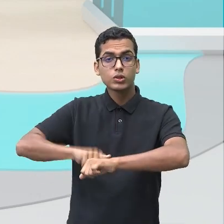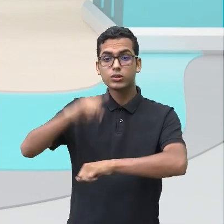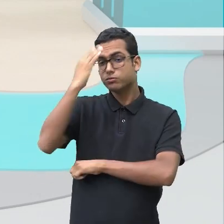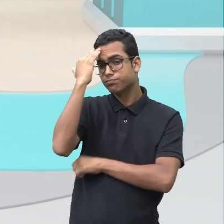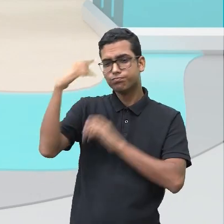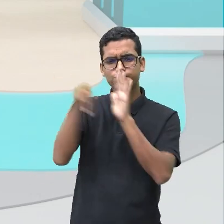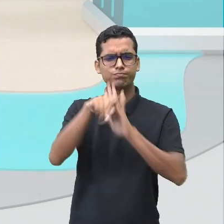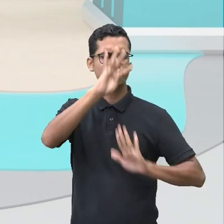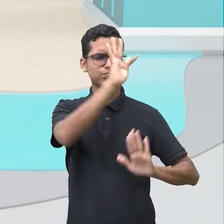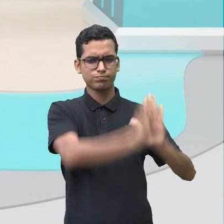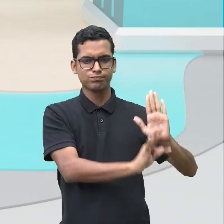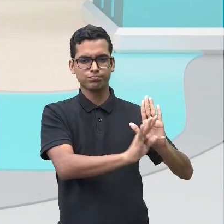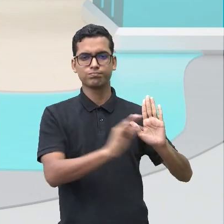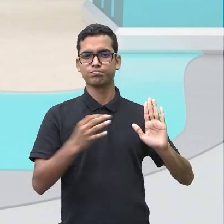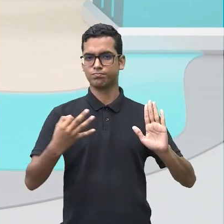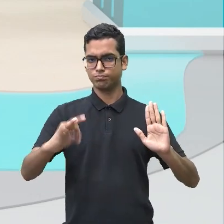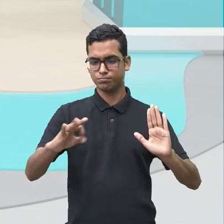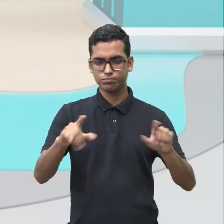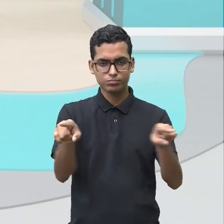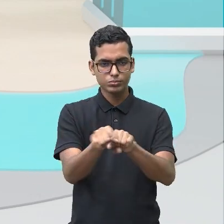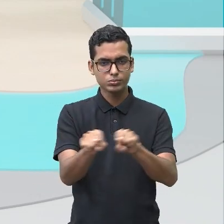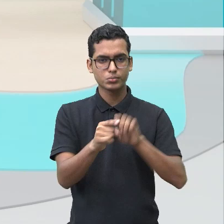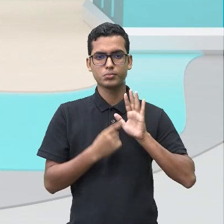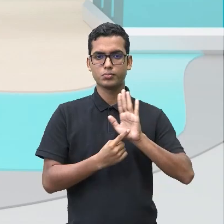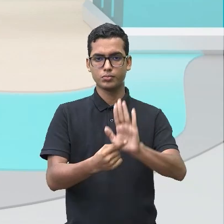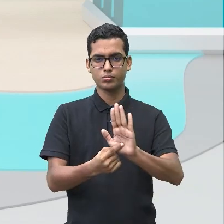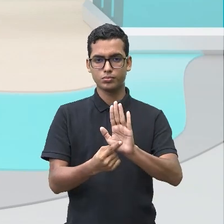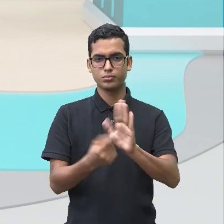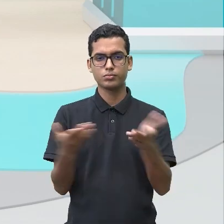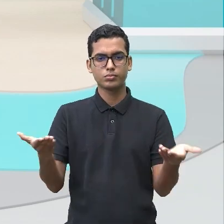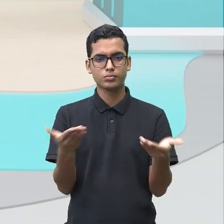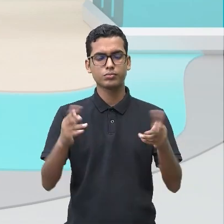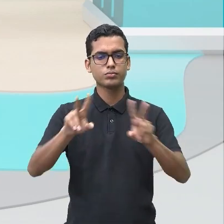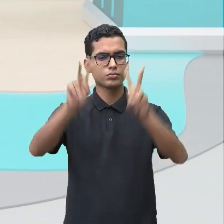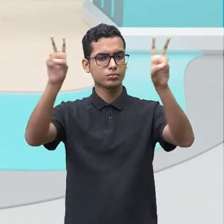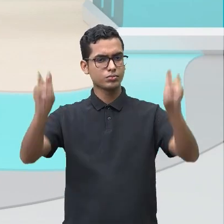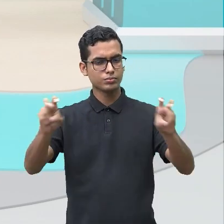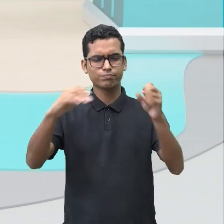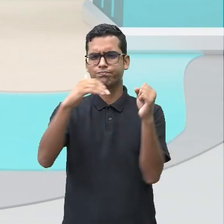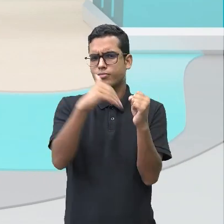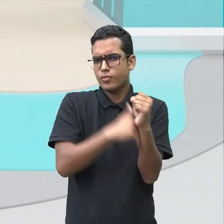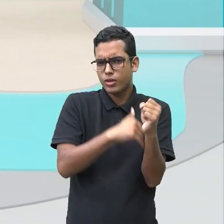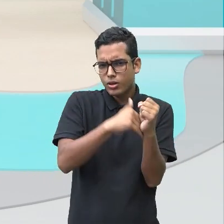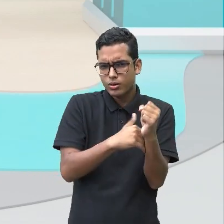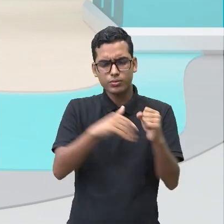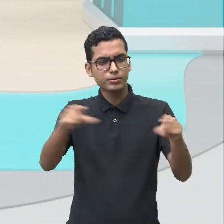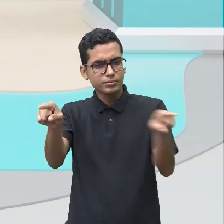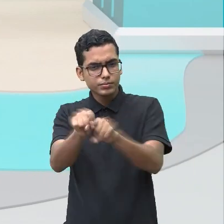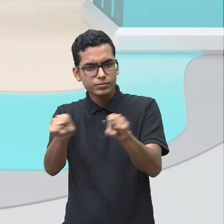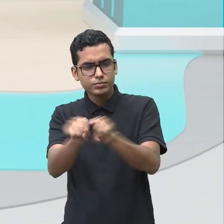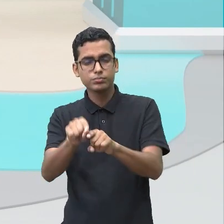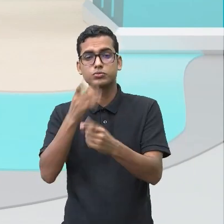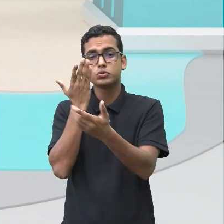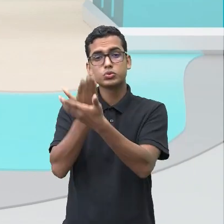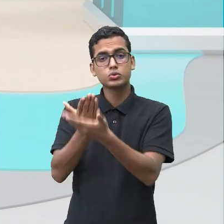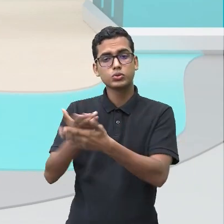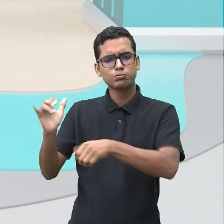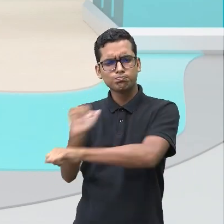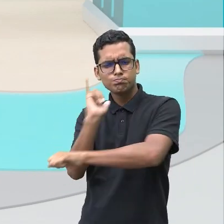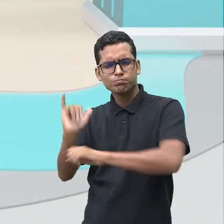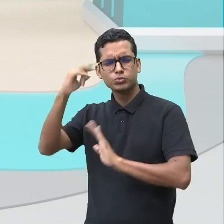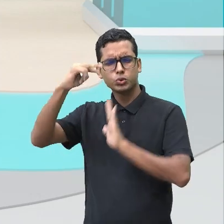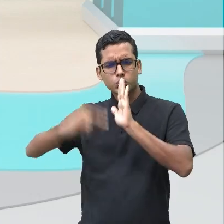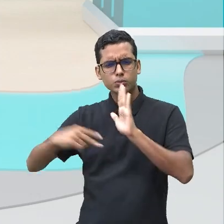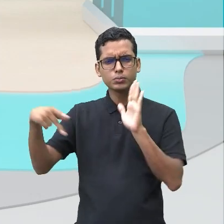texto. E agora eu vou começar mostrando aqui sobre um mistério e já trabalhando essa estratégia de leitura, que são